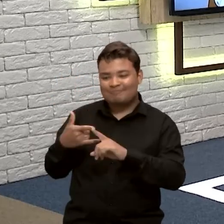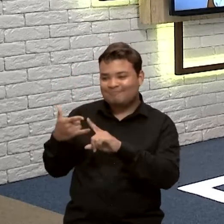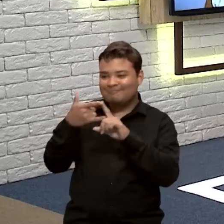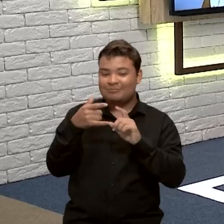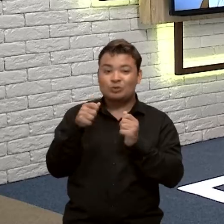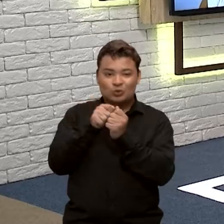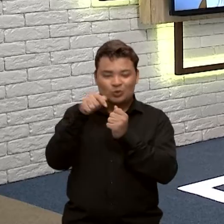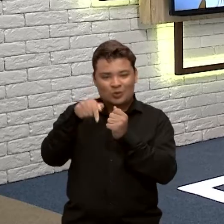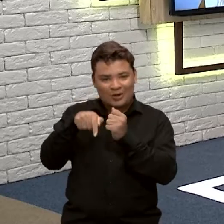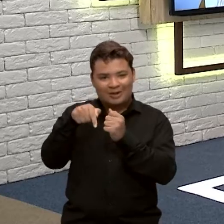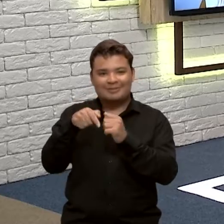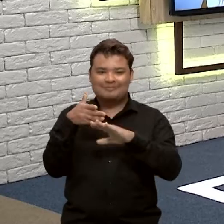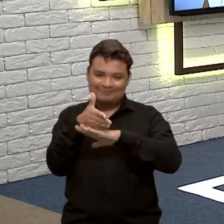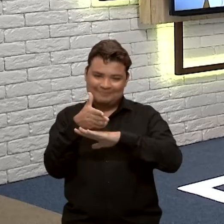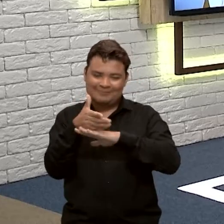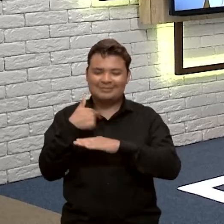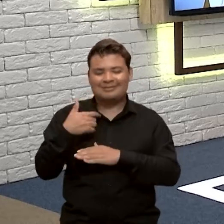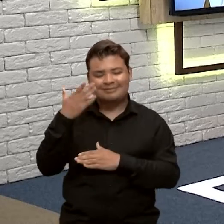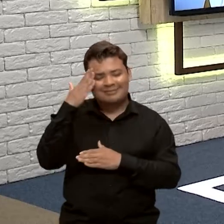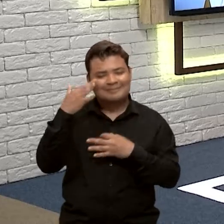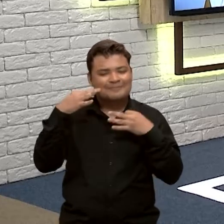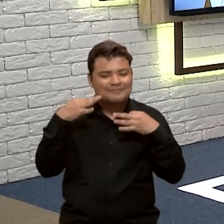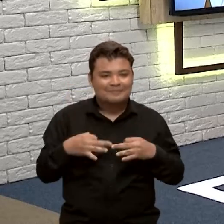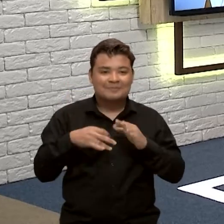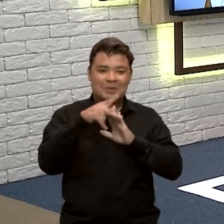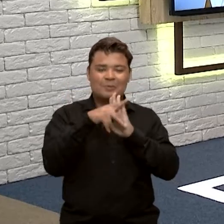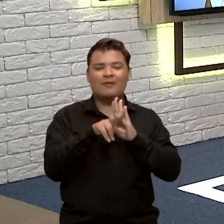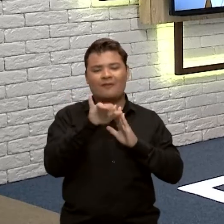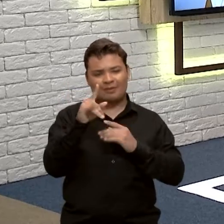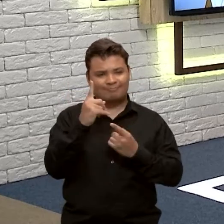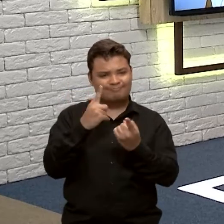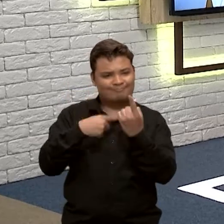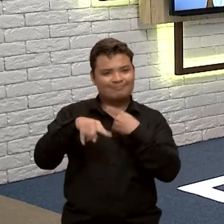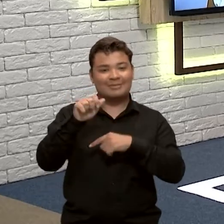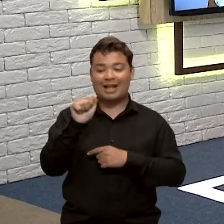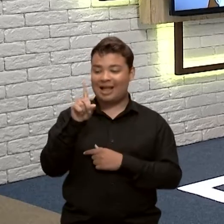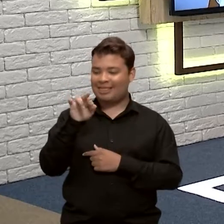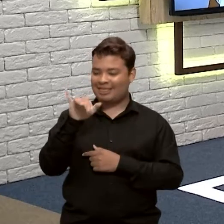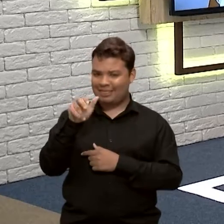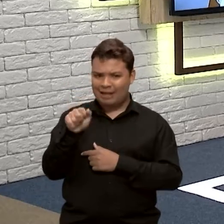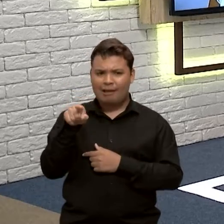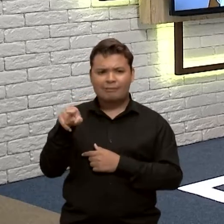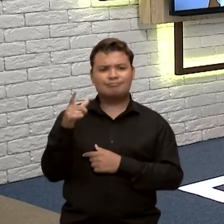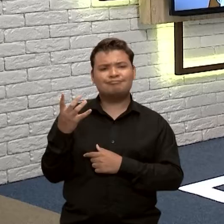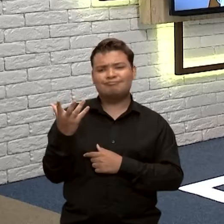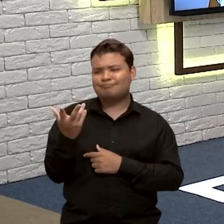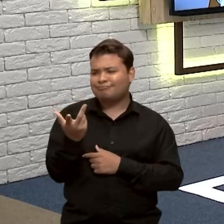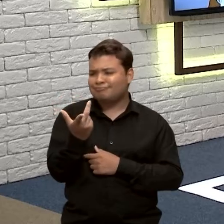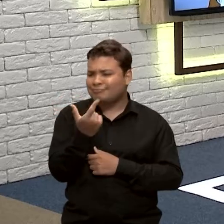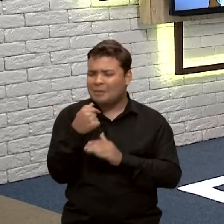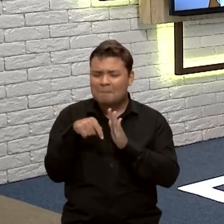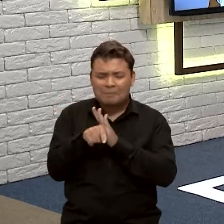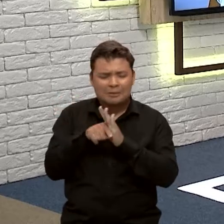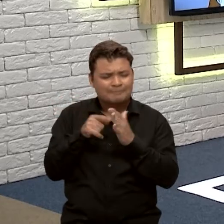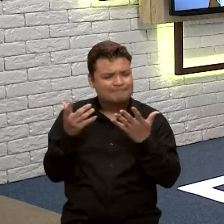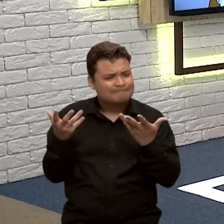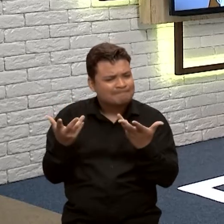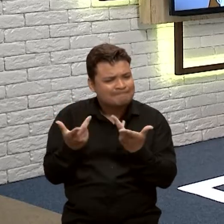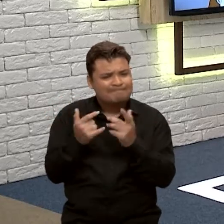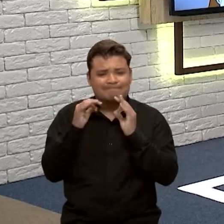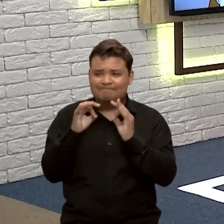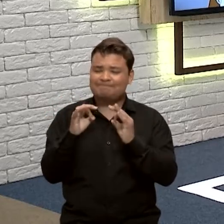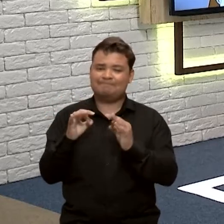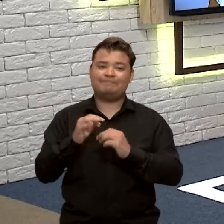tenho certeza que esse projeto vai dar muito certo. A Andréia é uma pessoa fantástica, uma pesquisadora única, né? Até com uma vontade assim